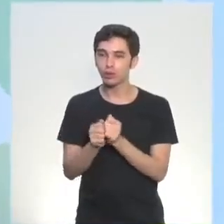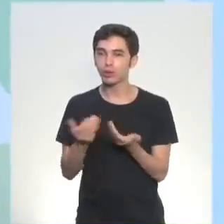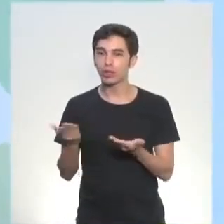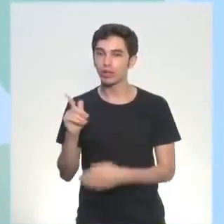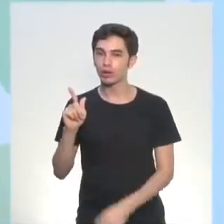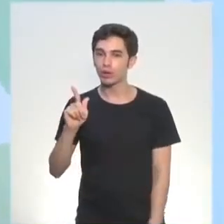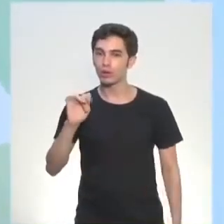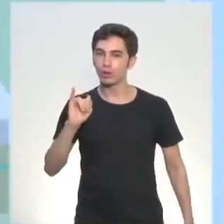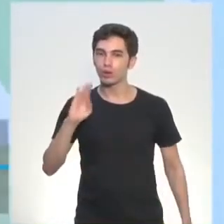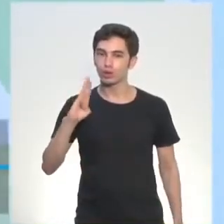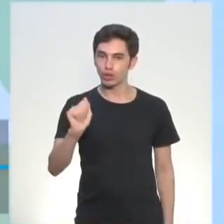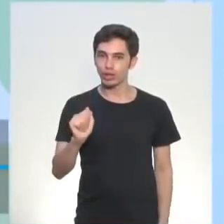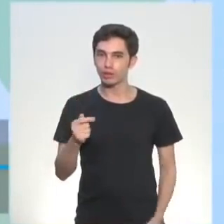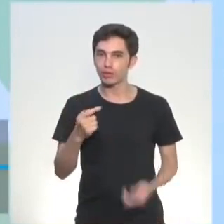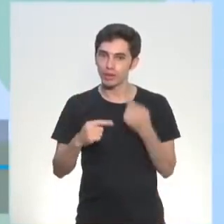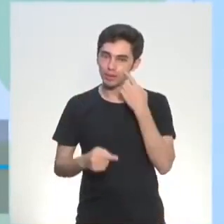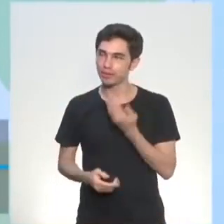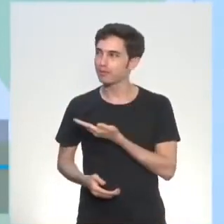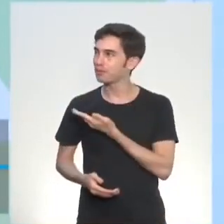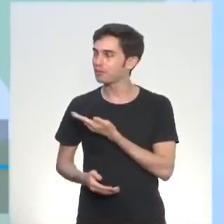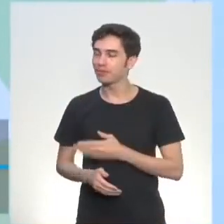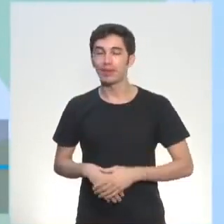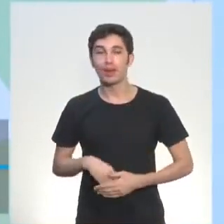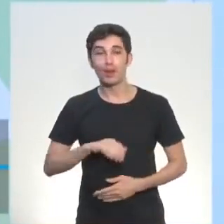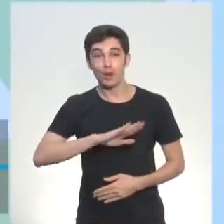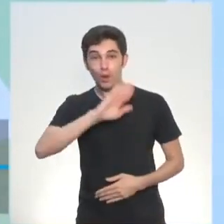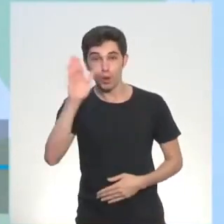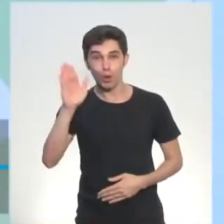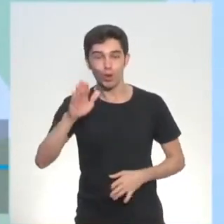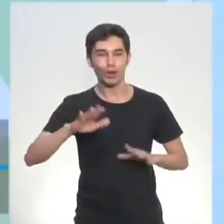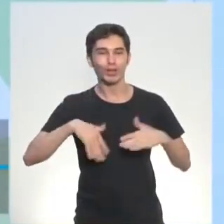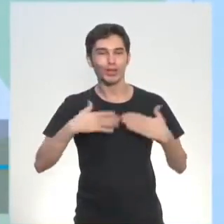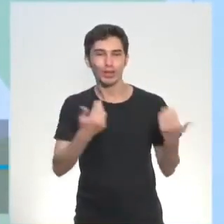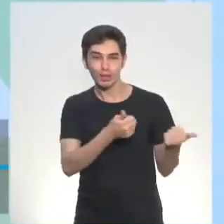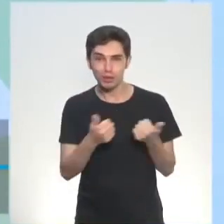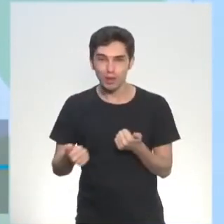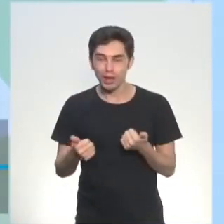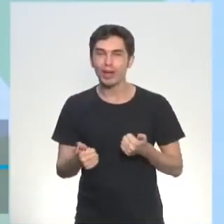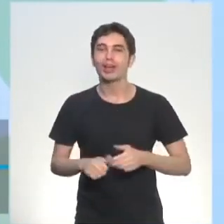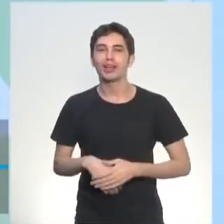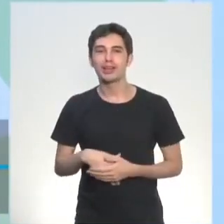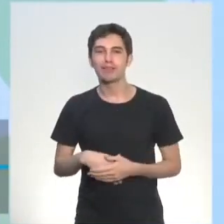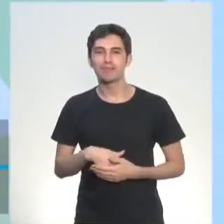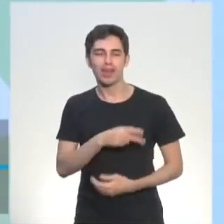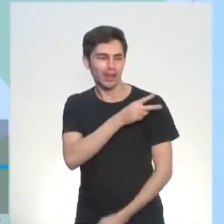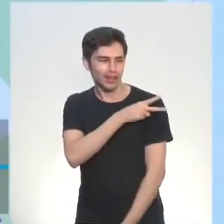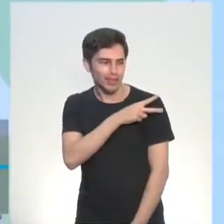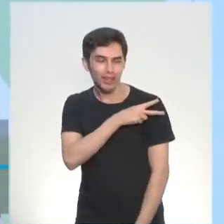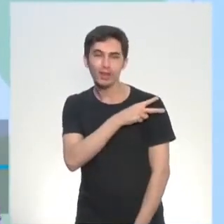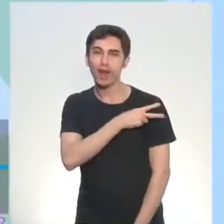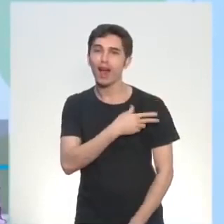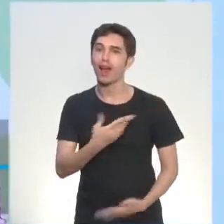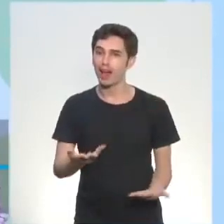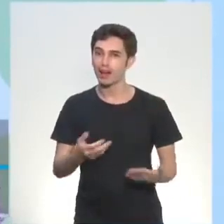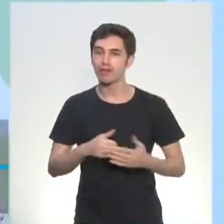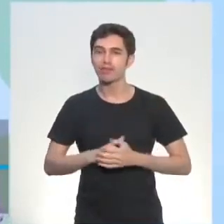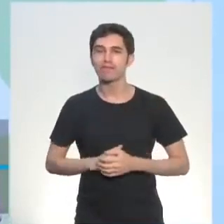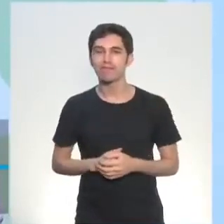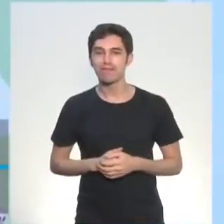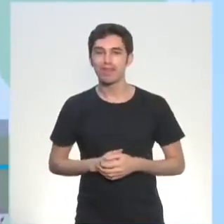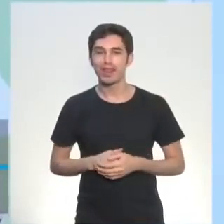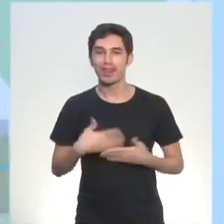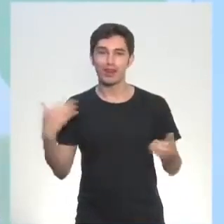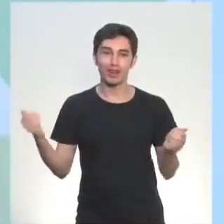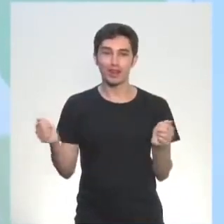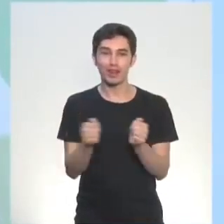meus estudantes! Querida segunda série do ensino médio, estarei com vocês aqui